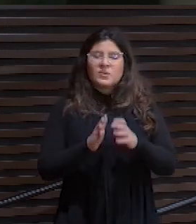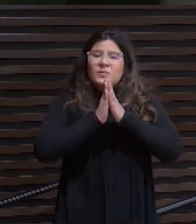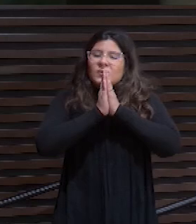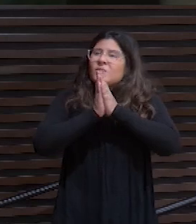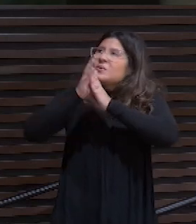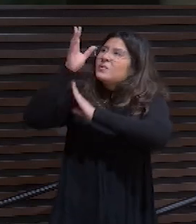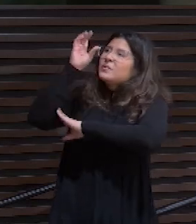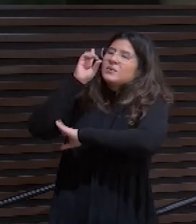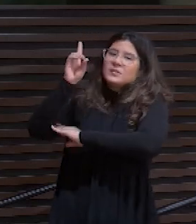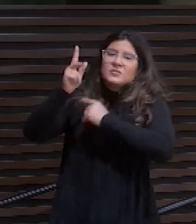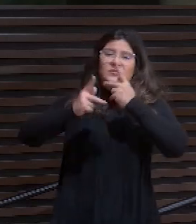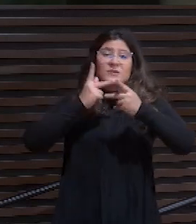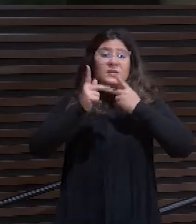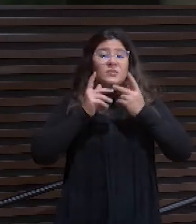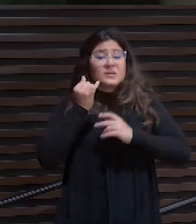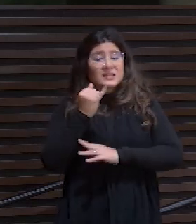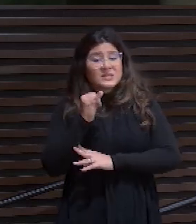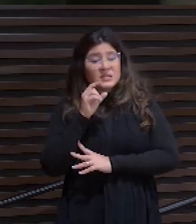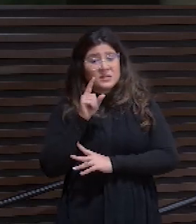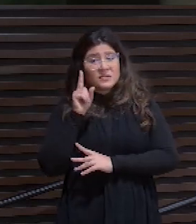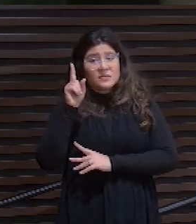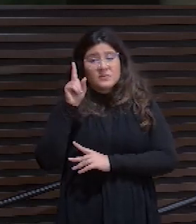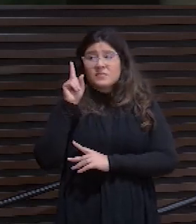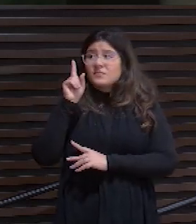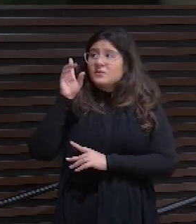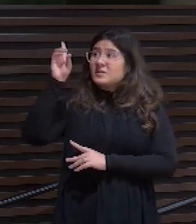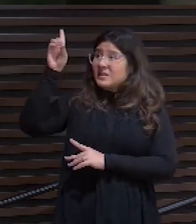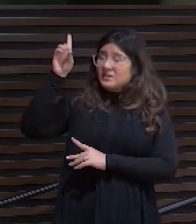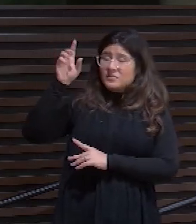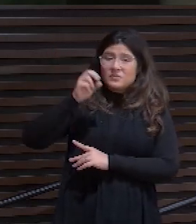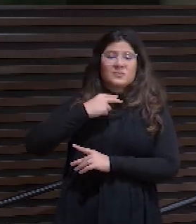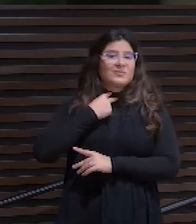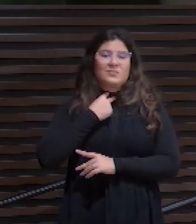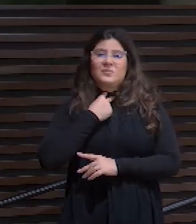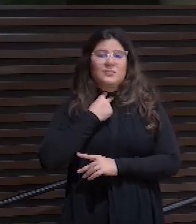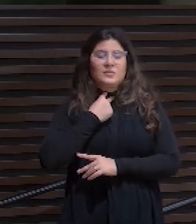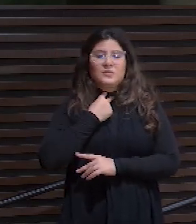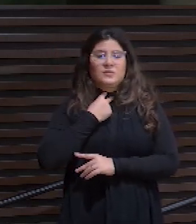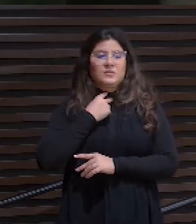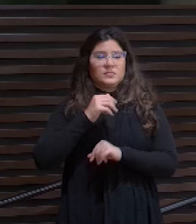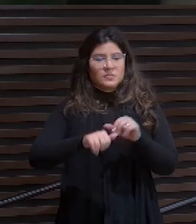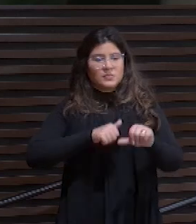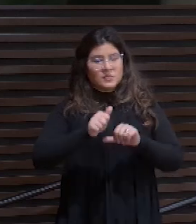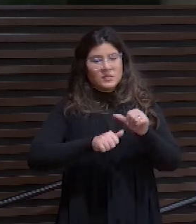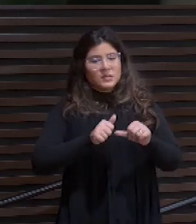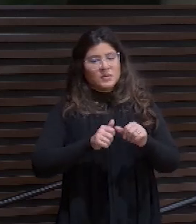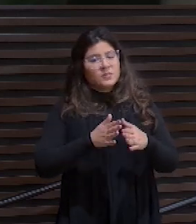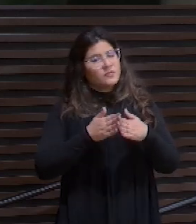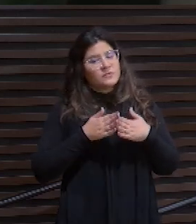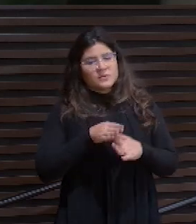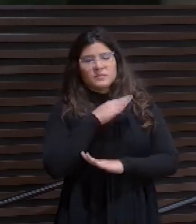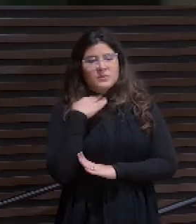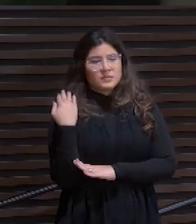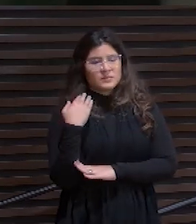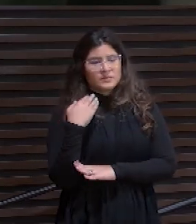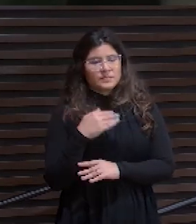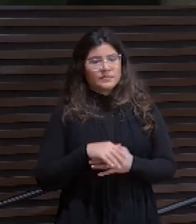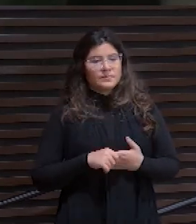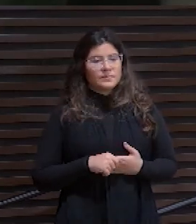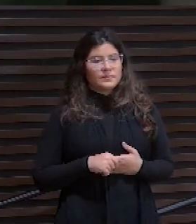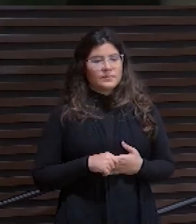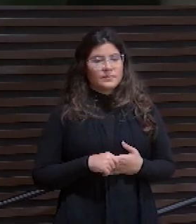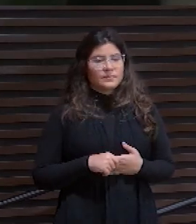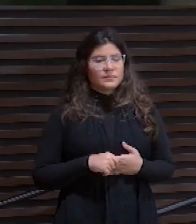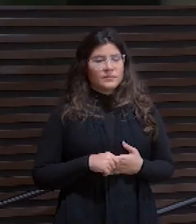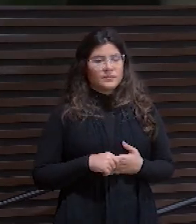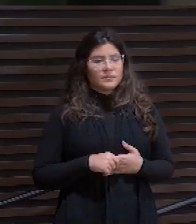Deus, se você não pode me mudar, então me mata. Se você não pode me mudar, então me mata. Depois